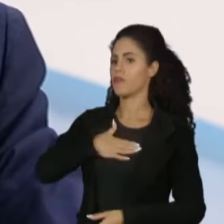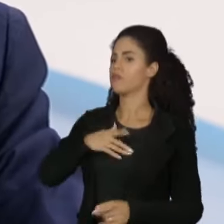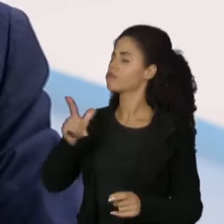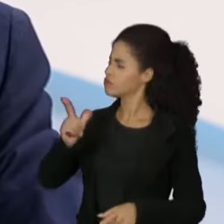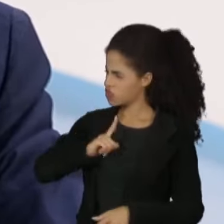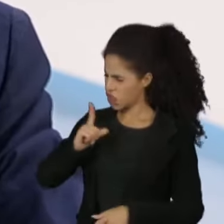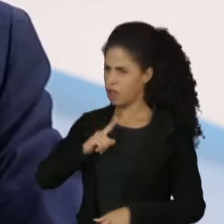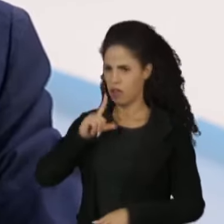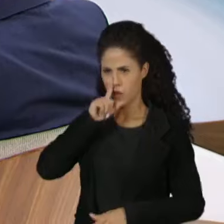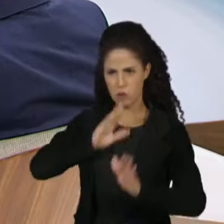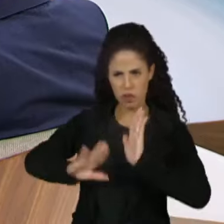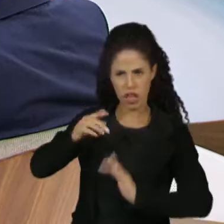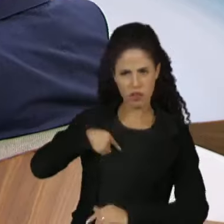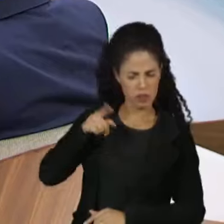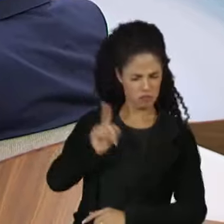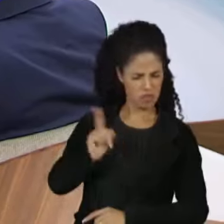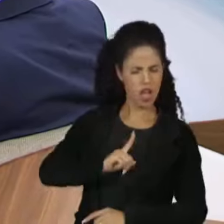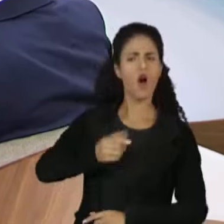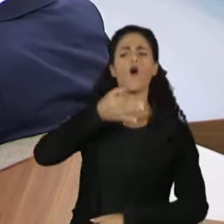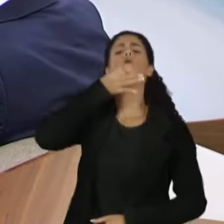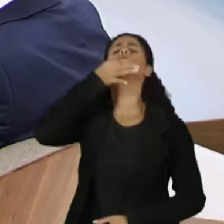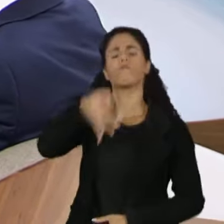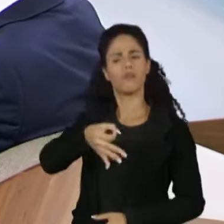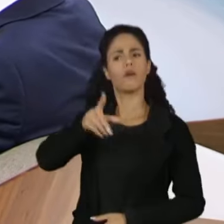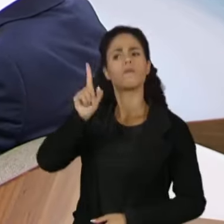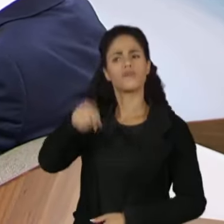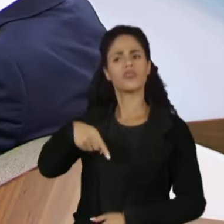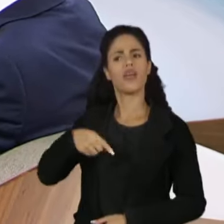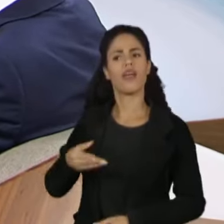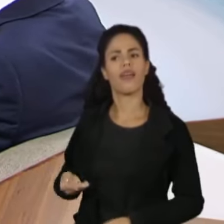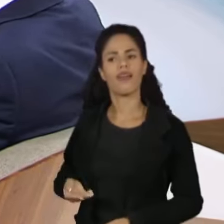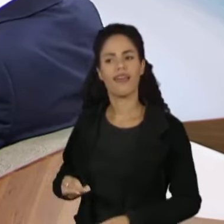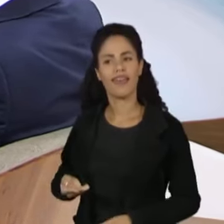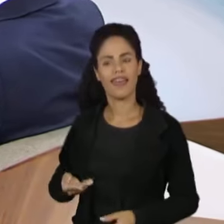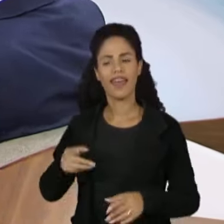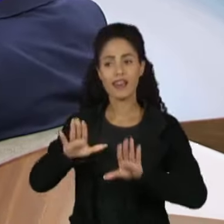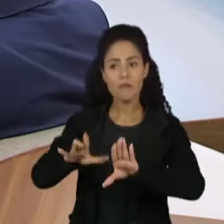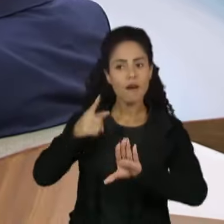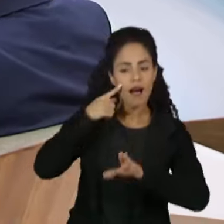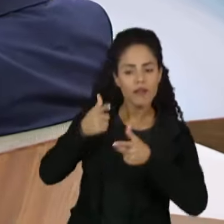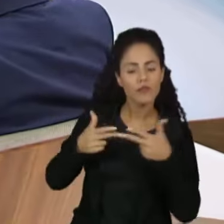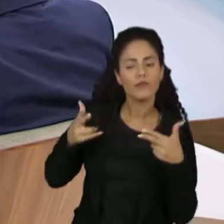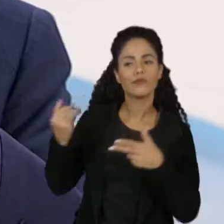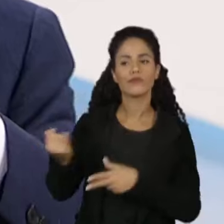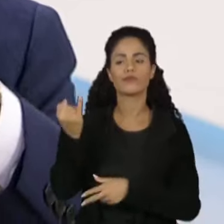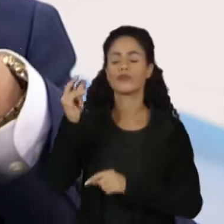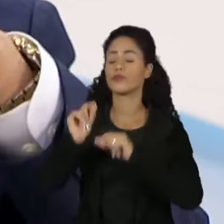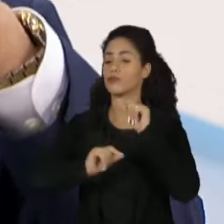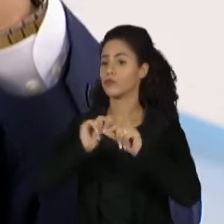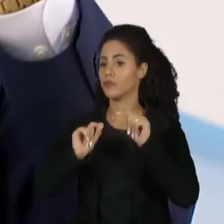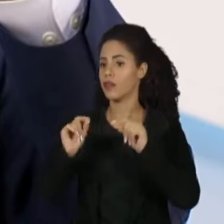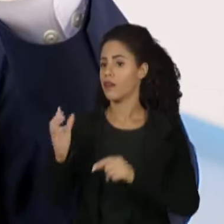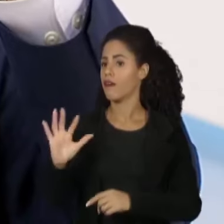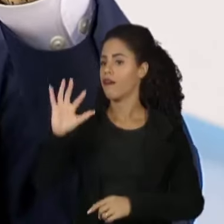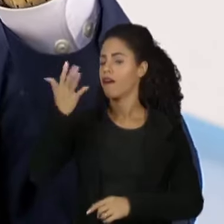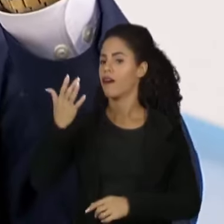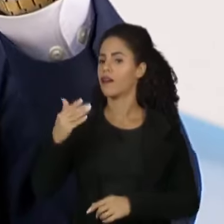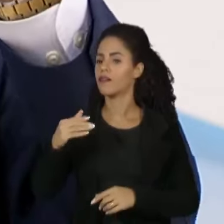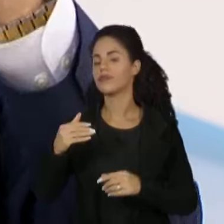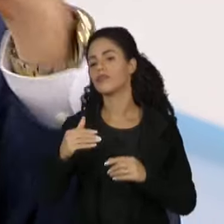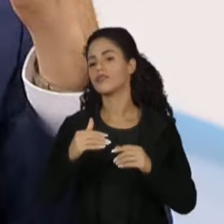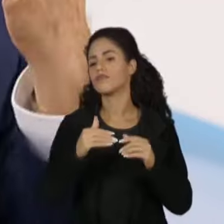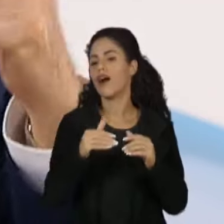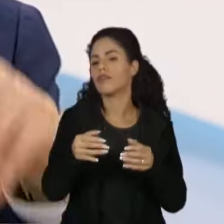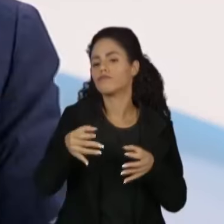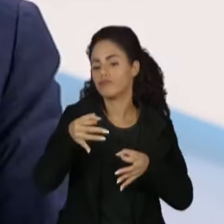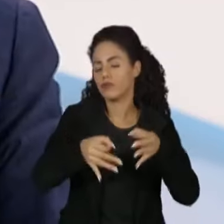sou cauteloso, não. É que a gente quer ouvir o senhor. Tenho opinião sobre tudo. É porque, às vezes, as coisas mais importantes, elas acontecem abaixo da linha das